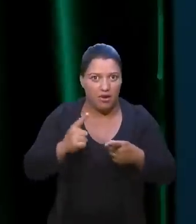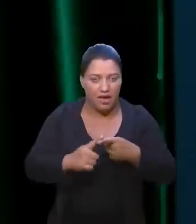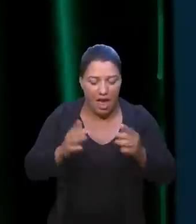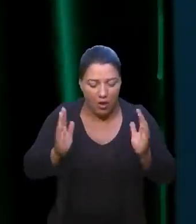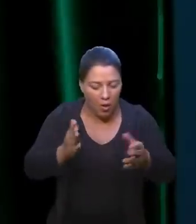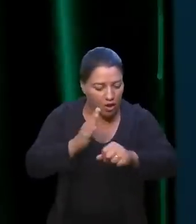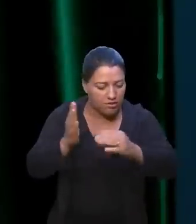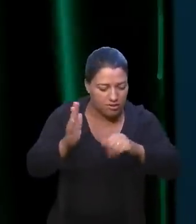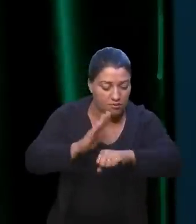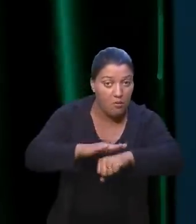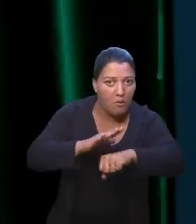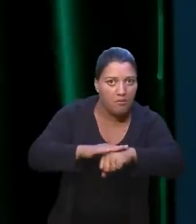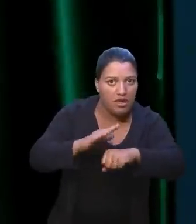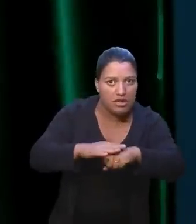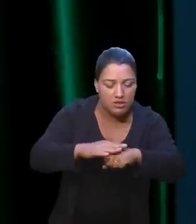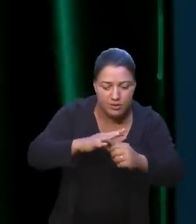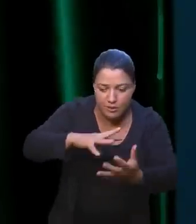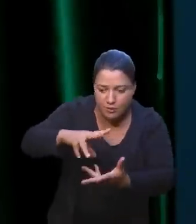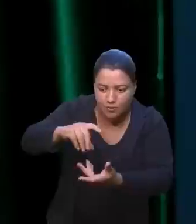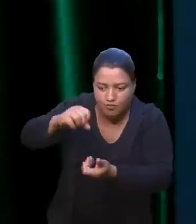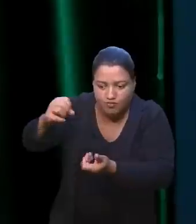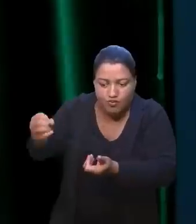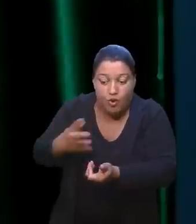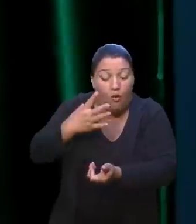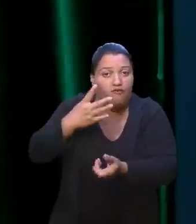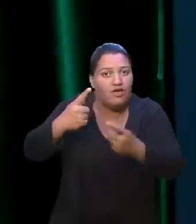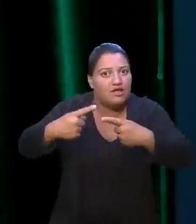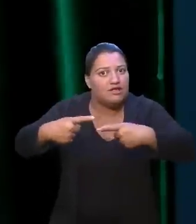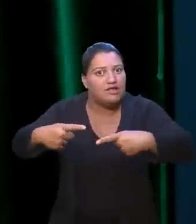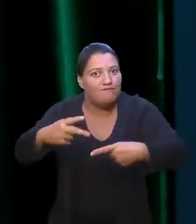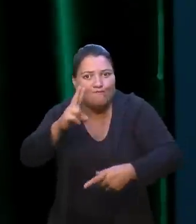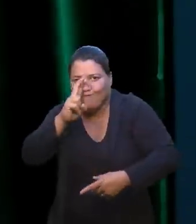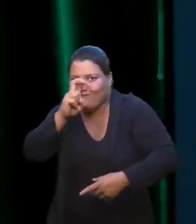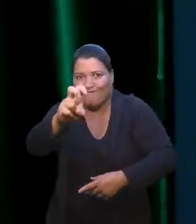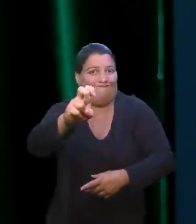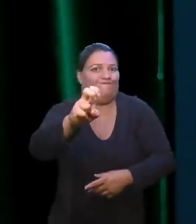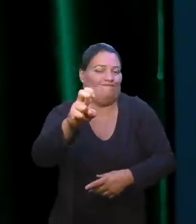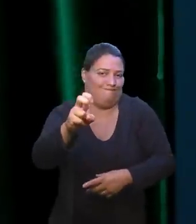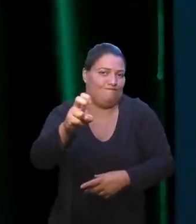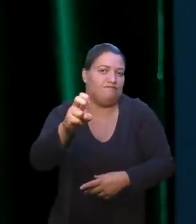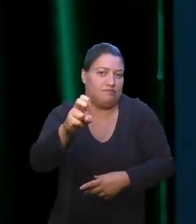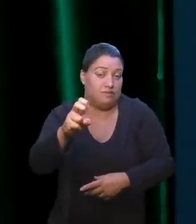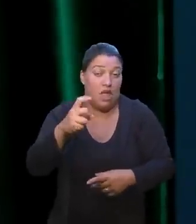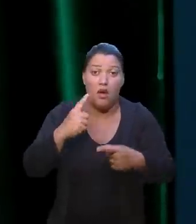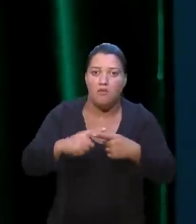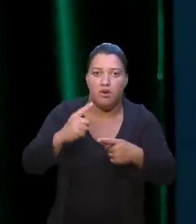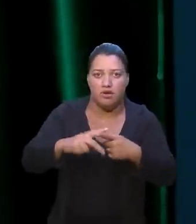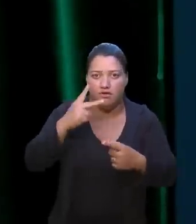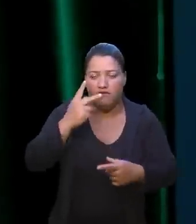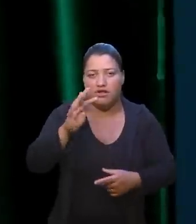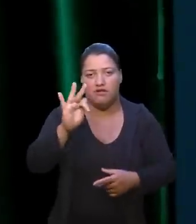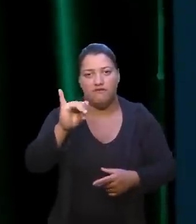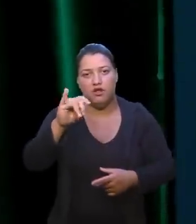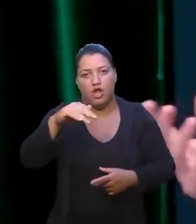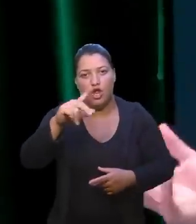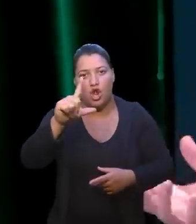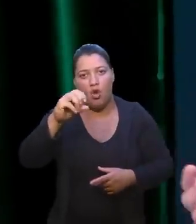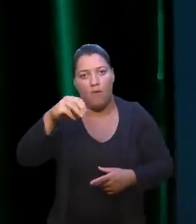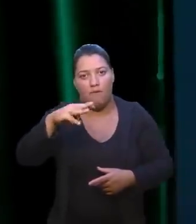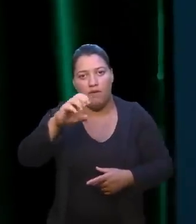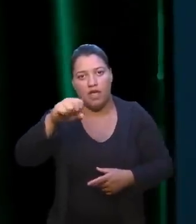mundo e esses desafios intensificam-se. Citamos Filomeno, de manhã o